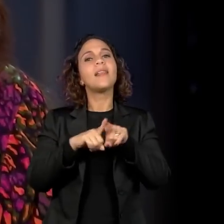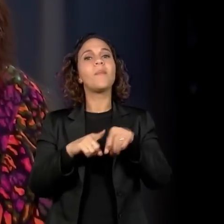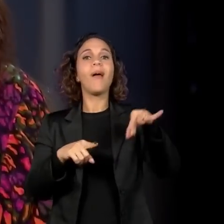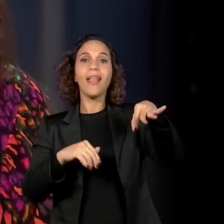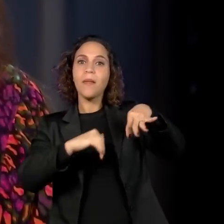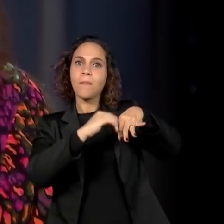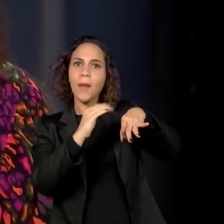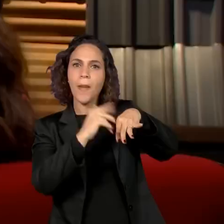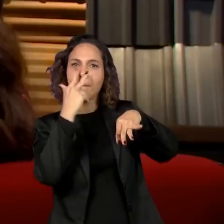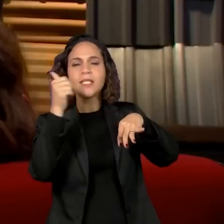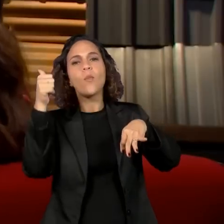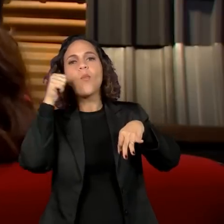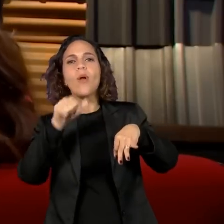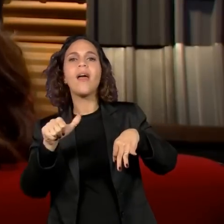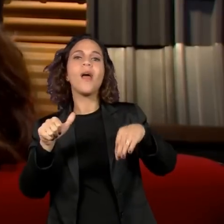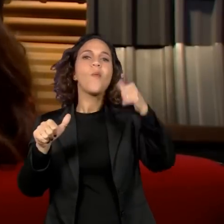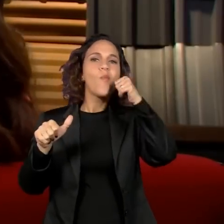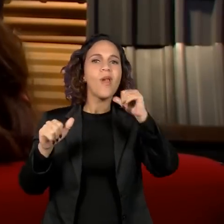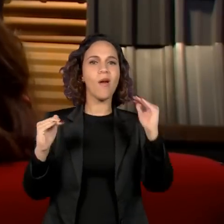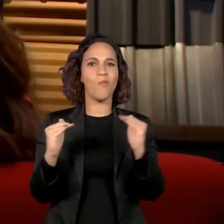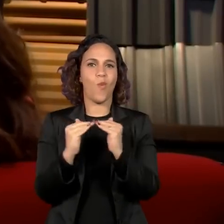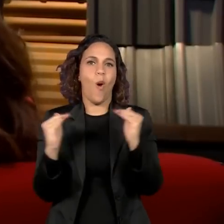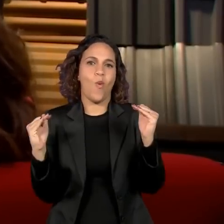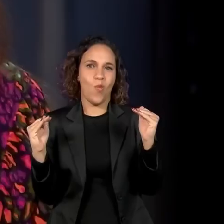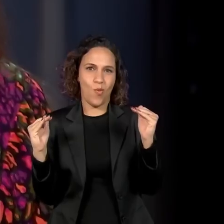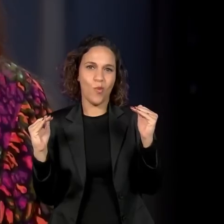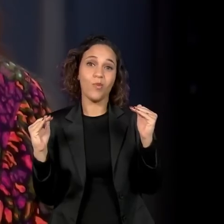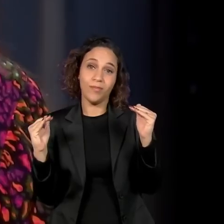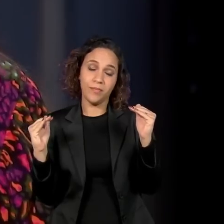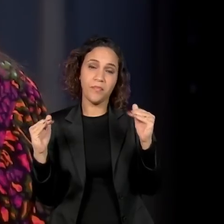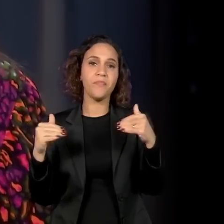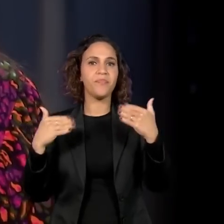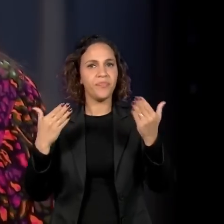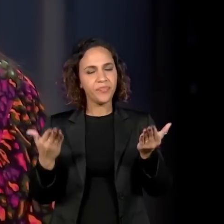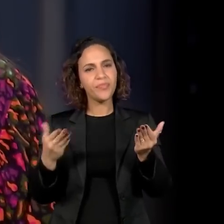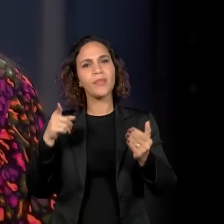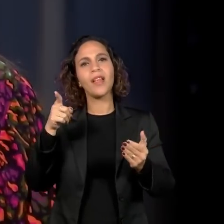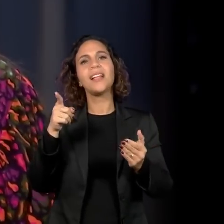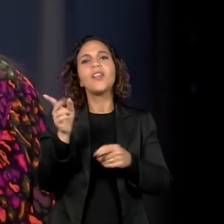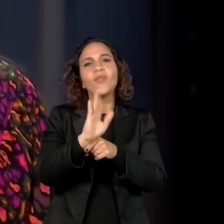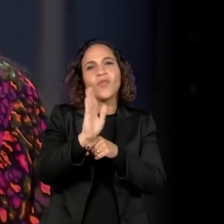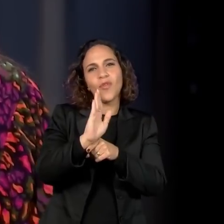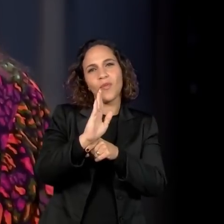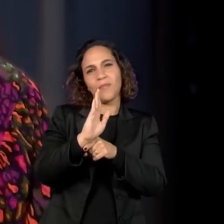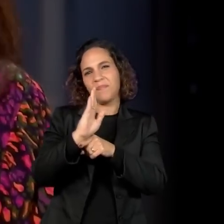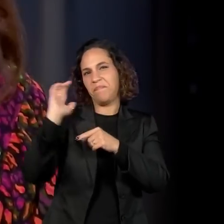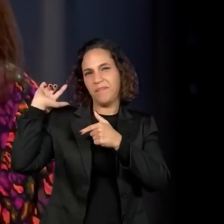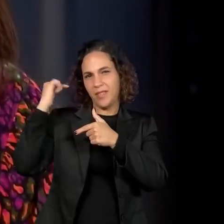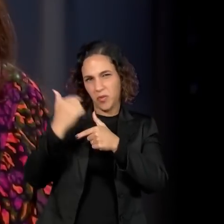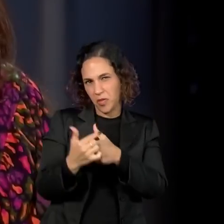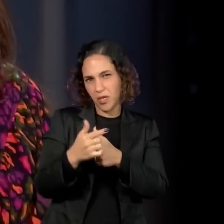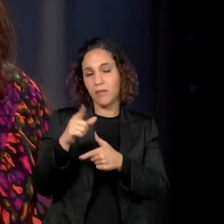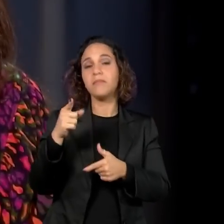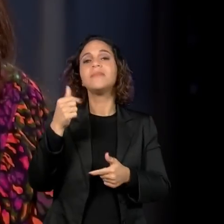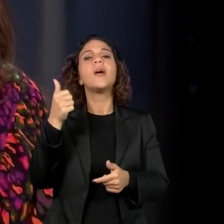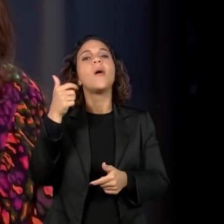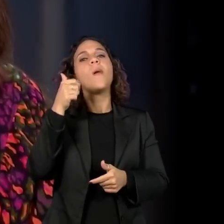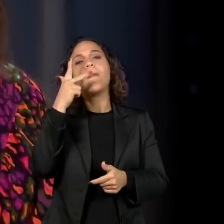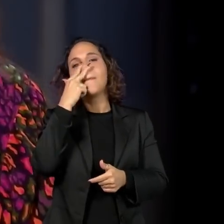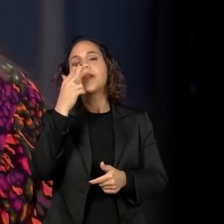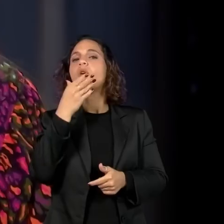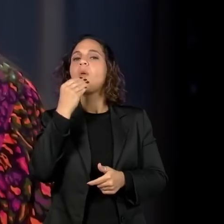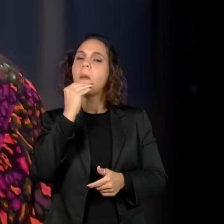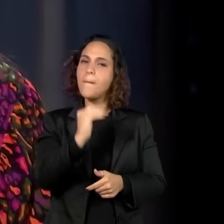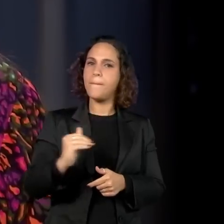mais de igualdade, tá? Ou seja, na pornografia tradicional, digamos assim, é muito a mulher numa